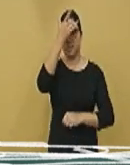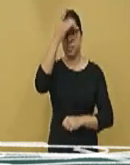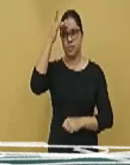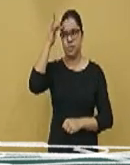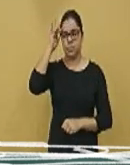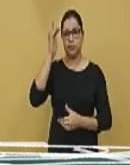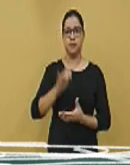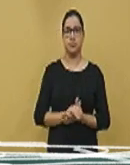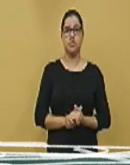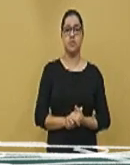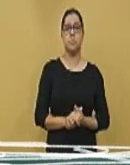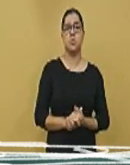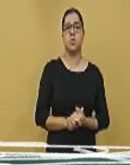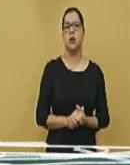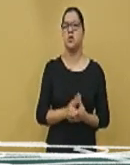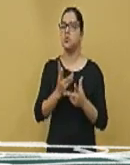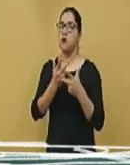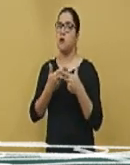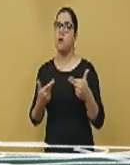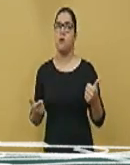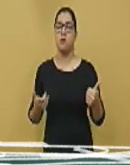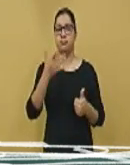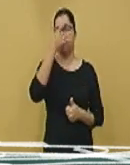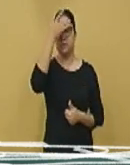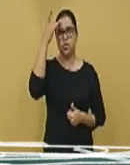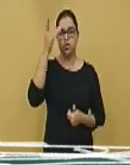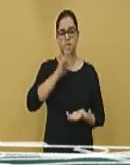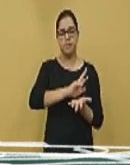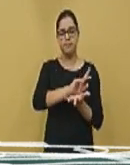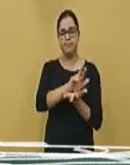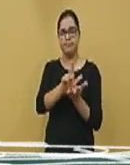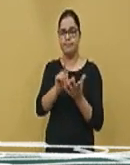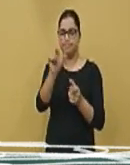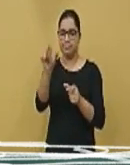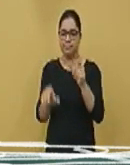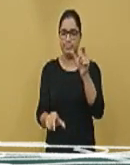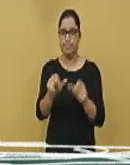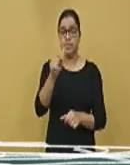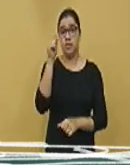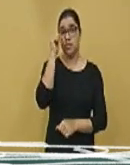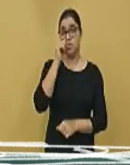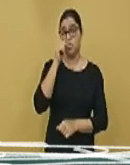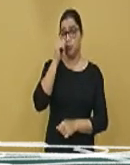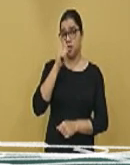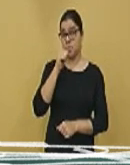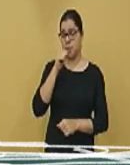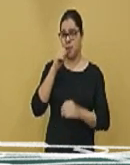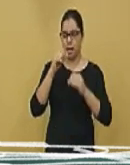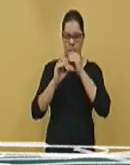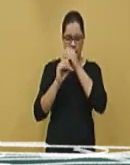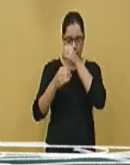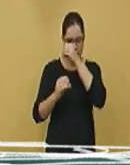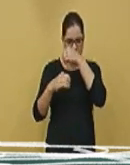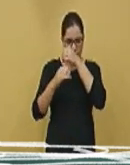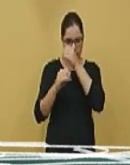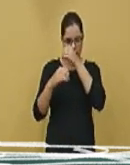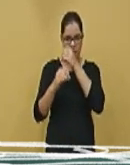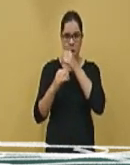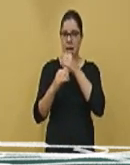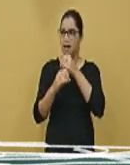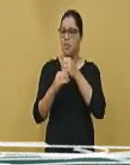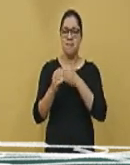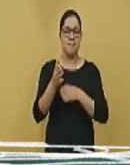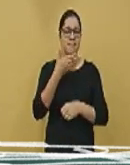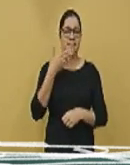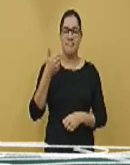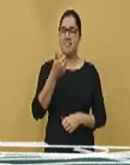as cores, a diversidade, as mulheres na engenharia, o que é uma coisa maravilhosa que nós